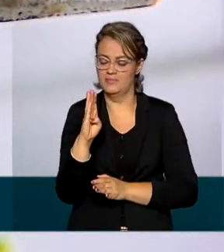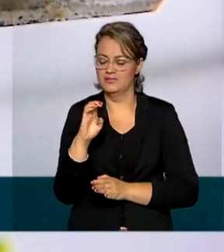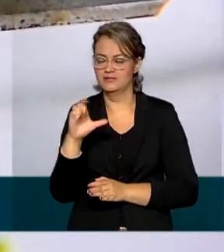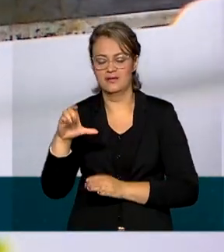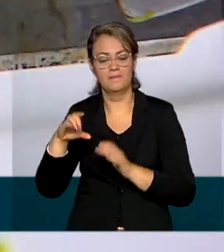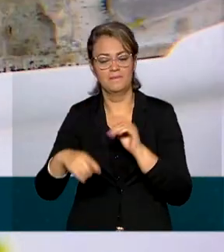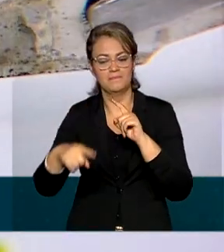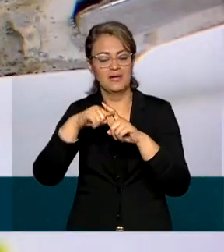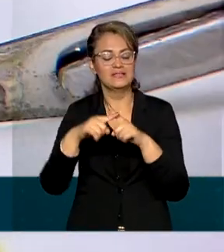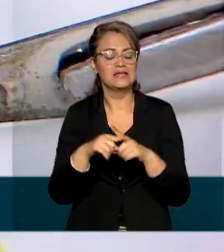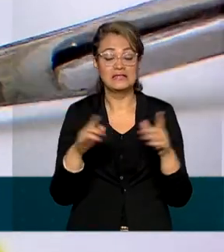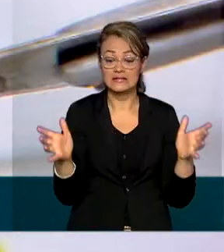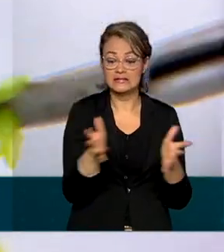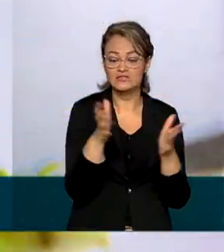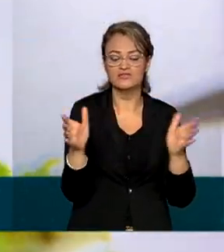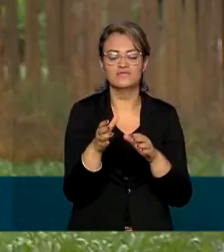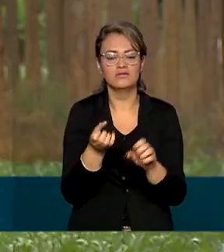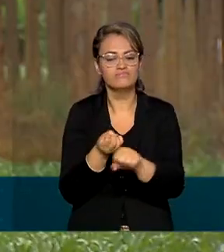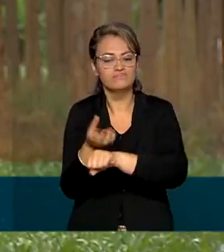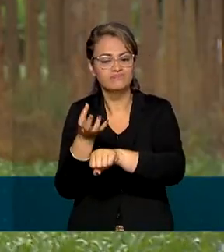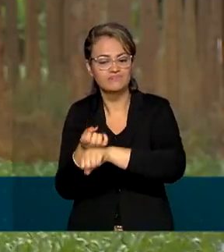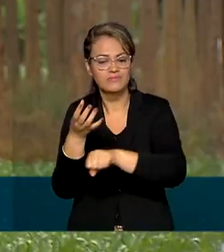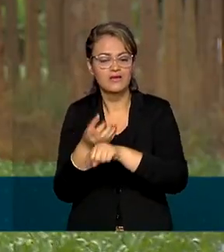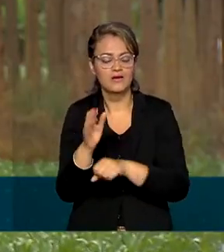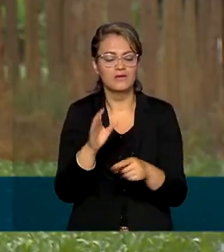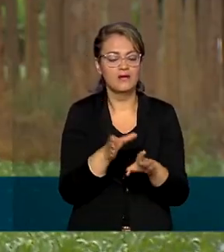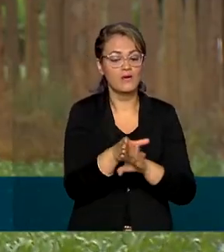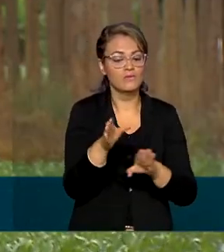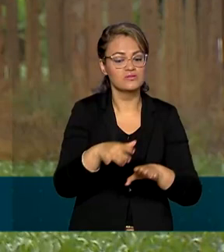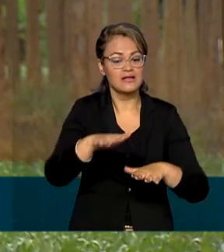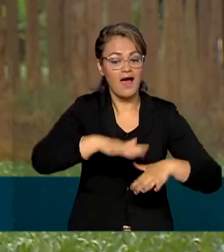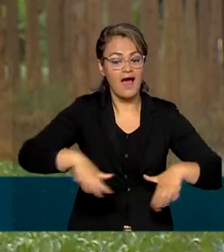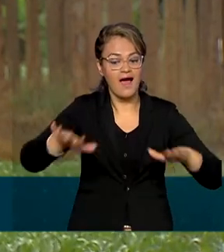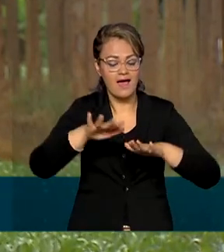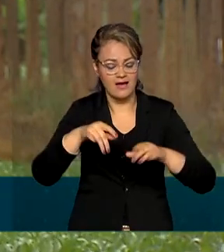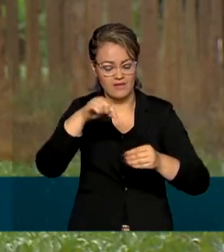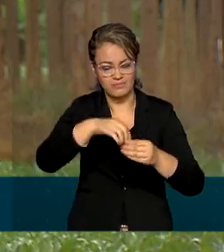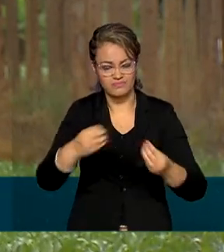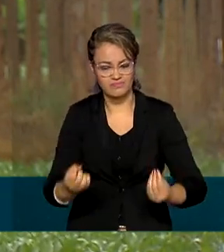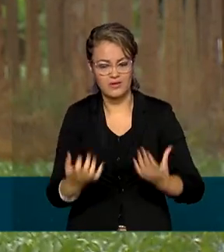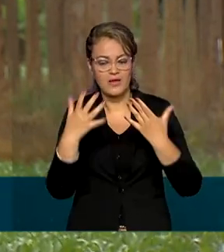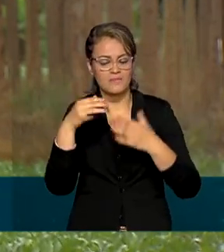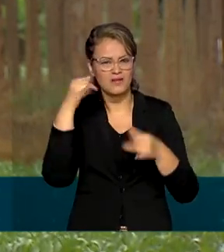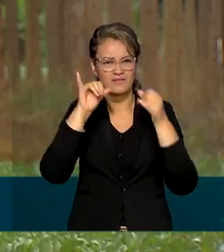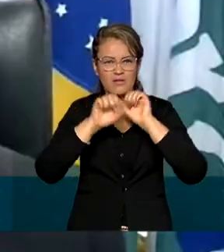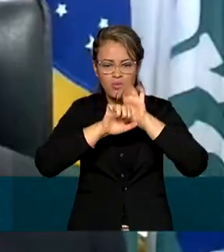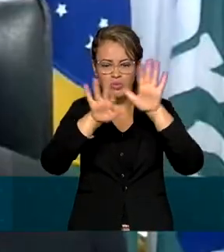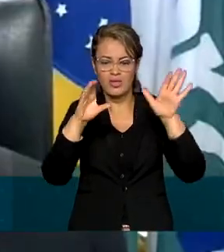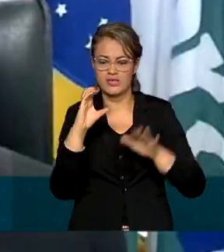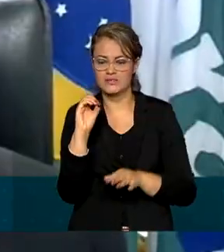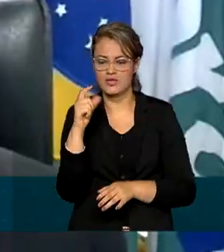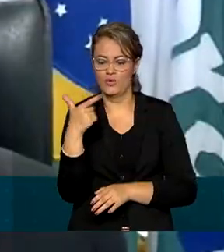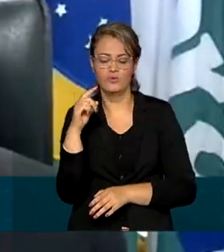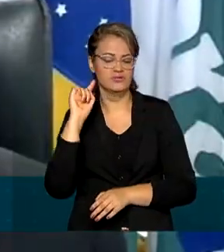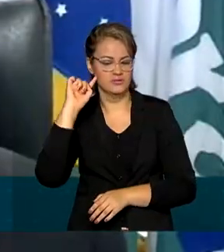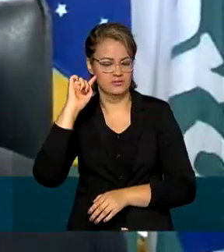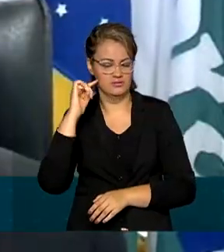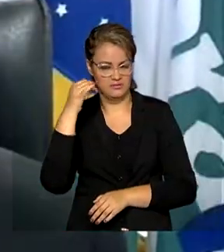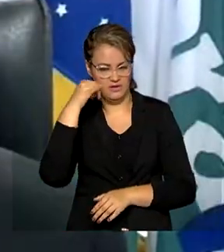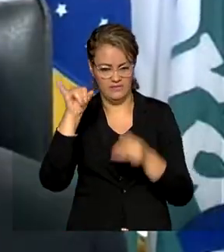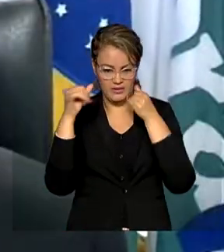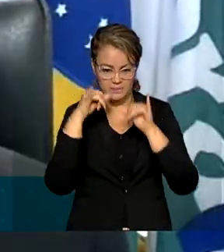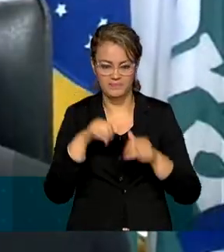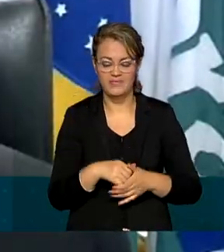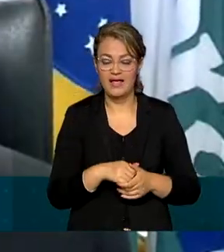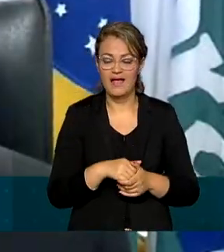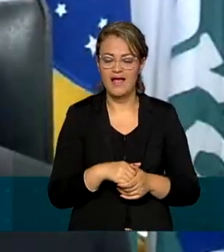traçado protocolos para orientar produções que tenham como diferencial a baixa emissão de carbono. Nós desenvolvemos a carne